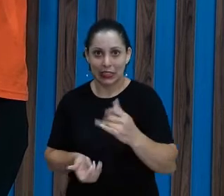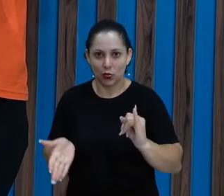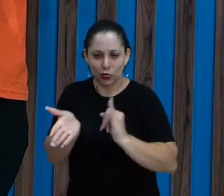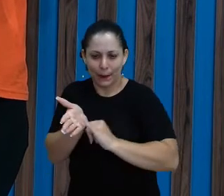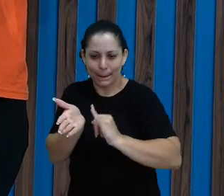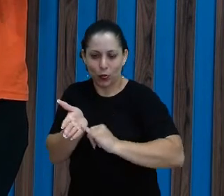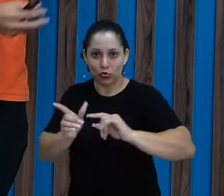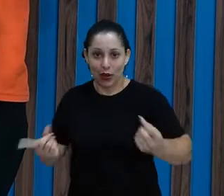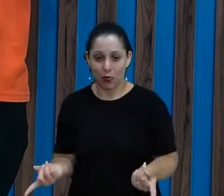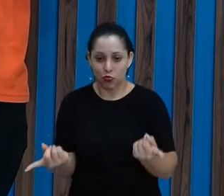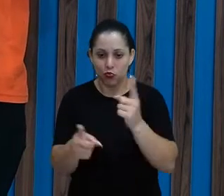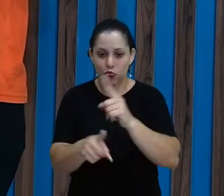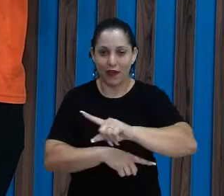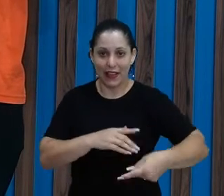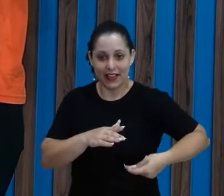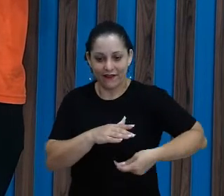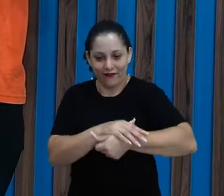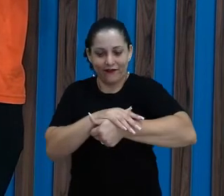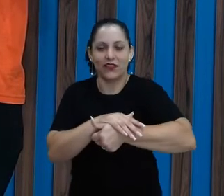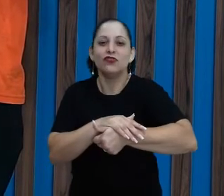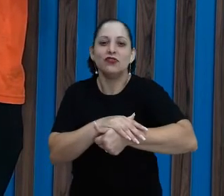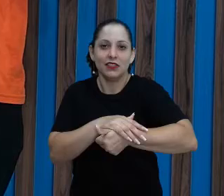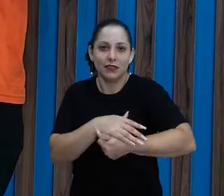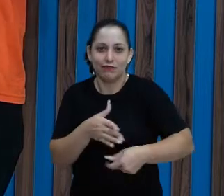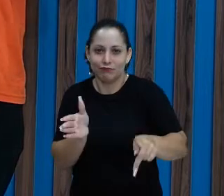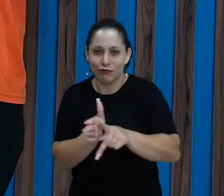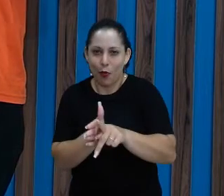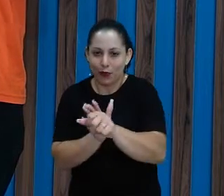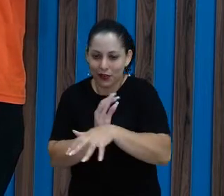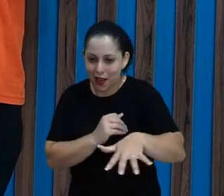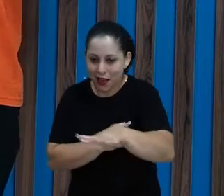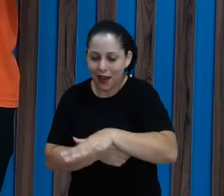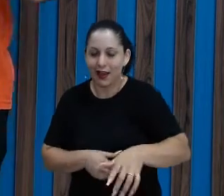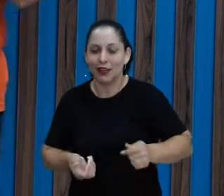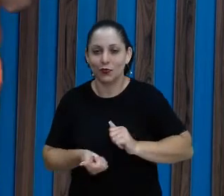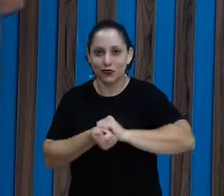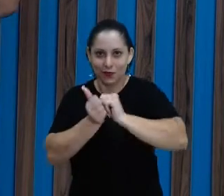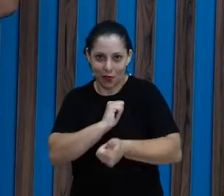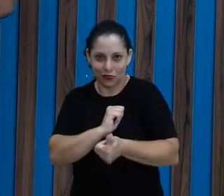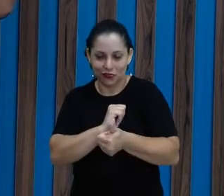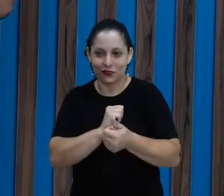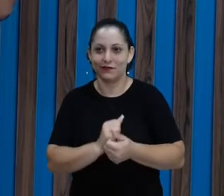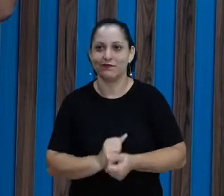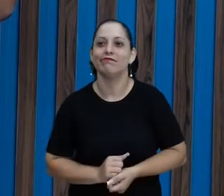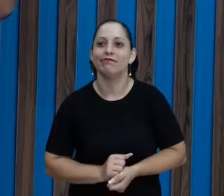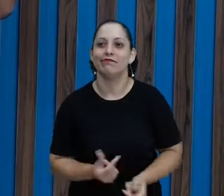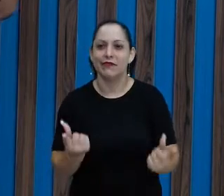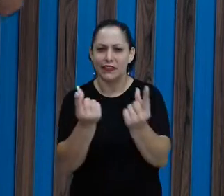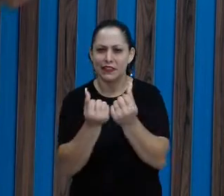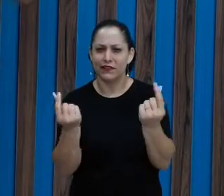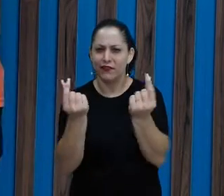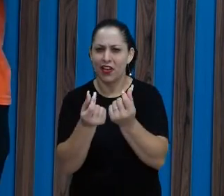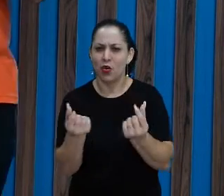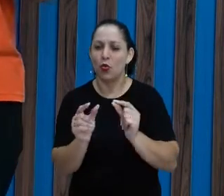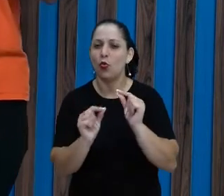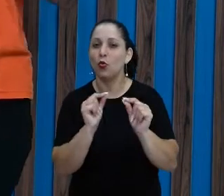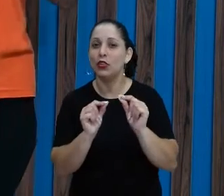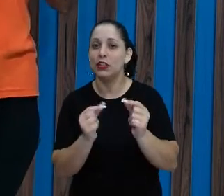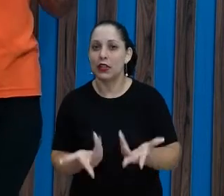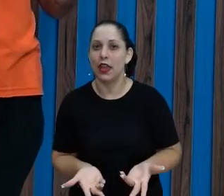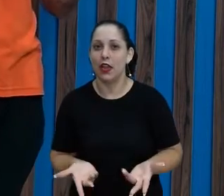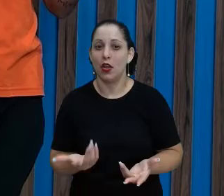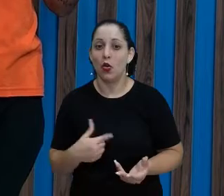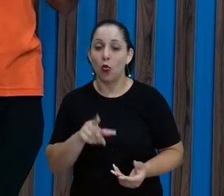que ela pagaria, ela vai investir no esporte. Compreenderam? E esse valor todo aqui é o que o governo deixa